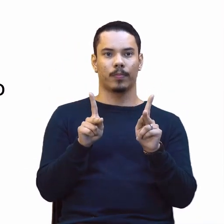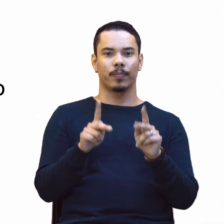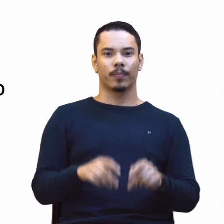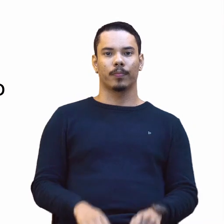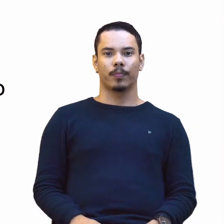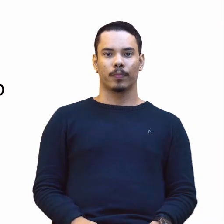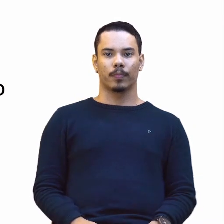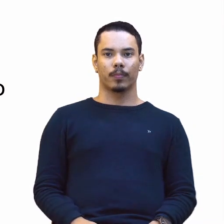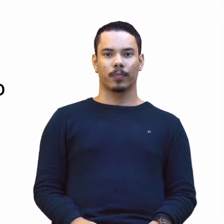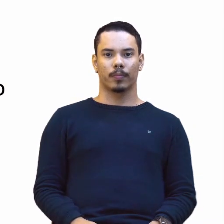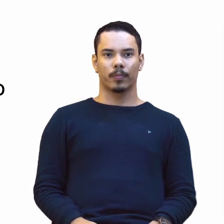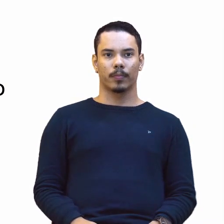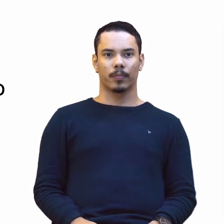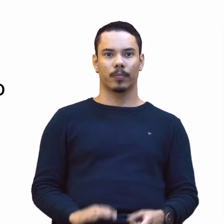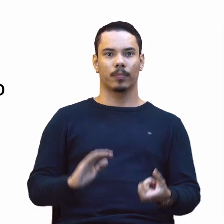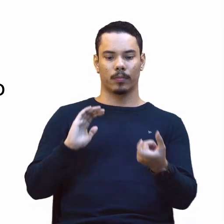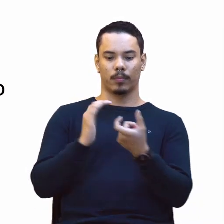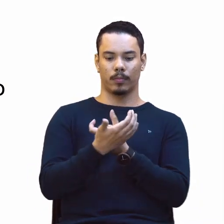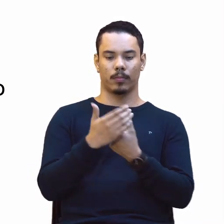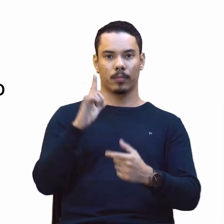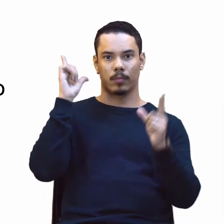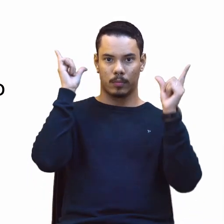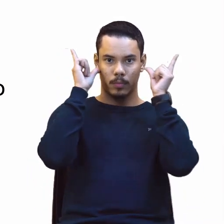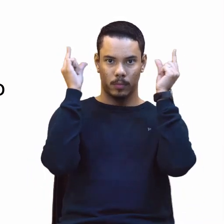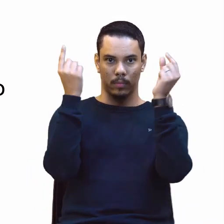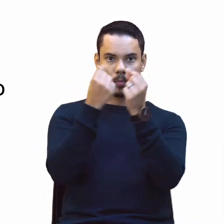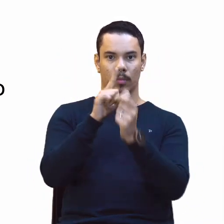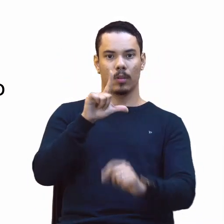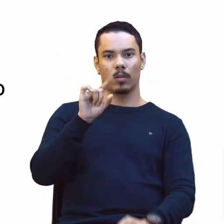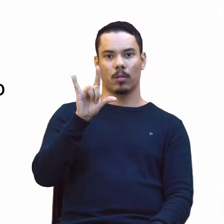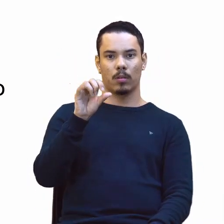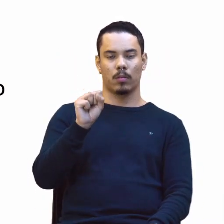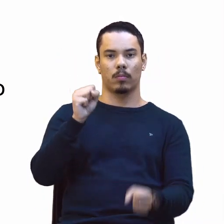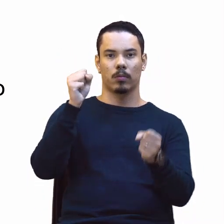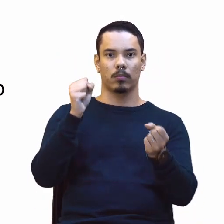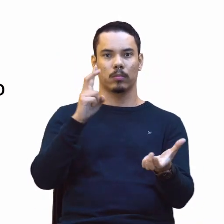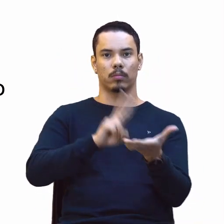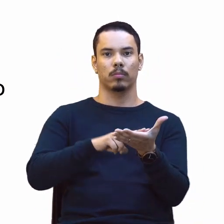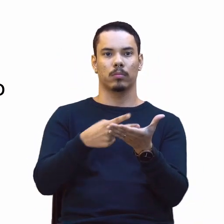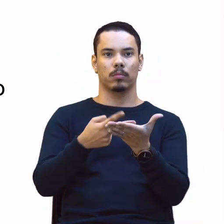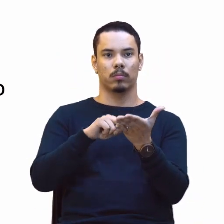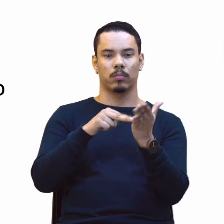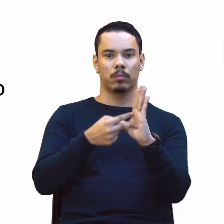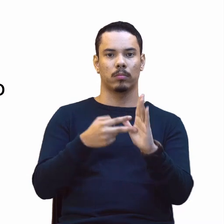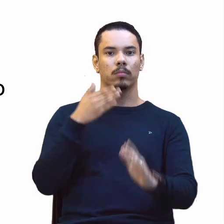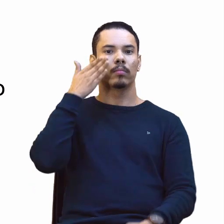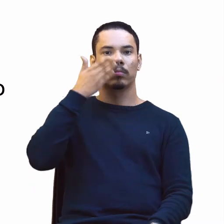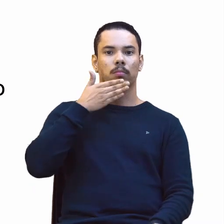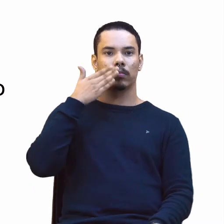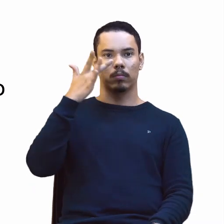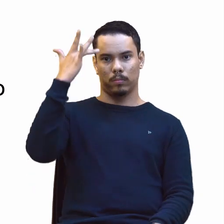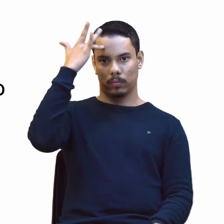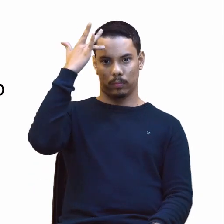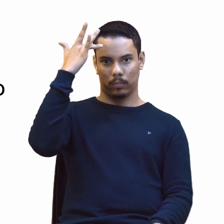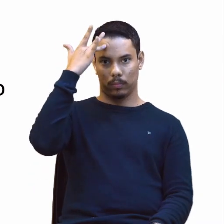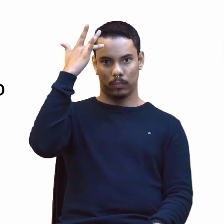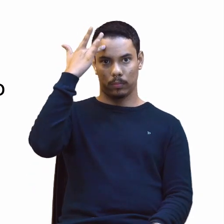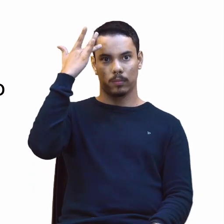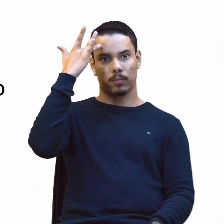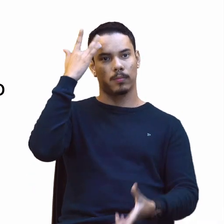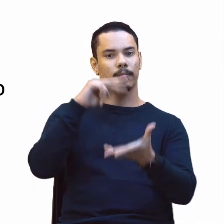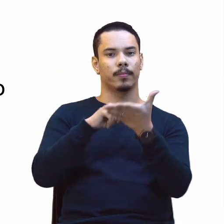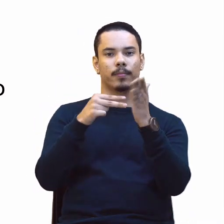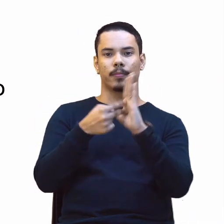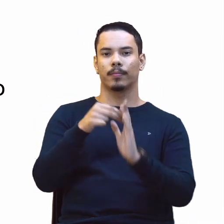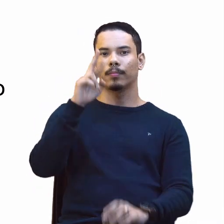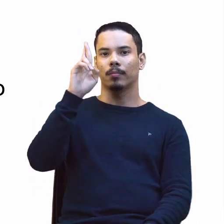O termo grego logos pode ser traduzido por discurso racional. Aqui é a razão, logos